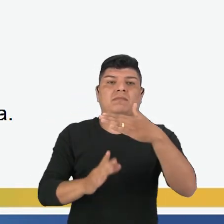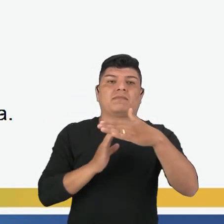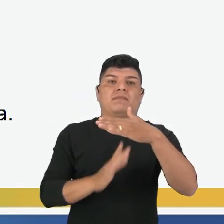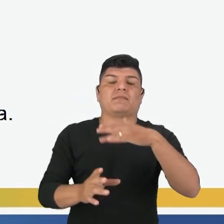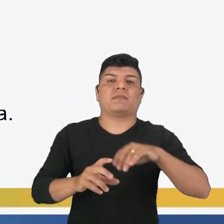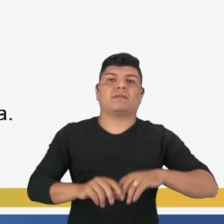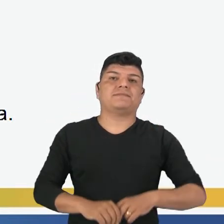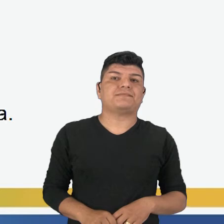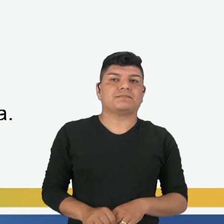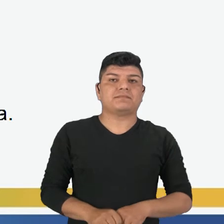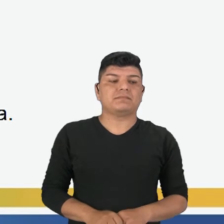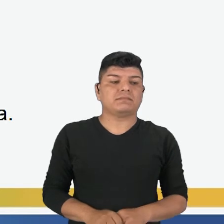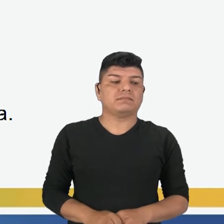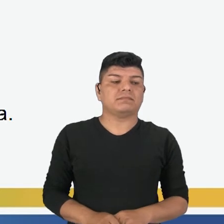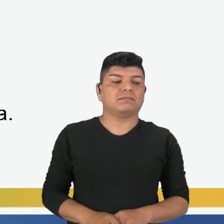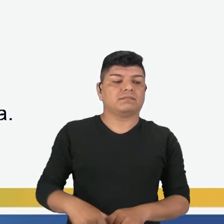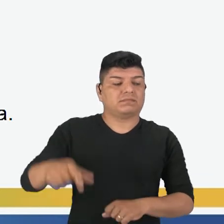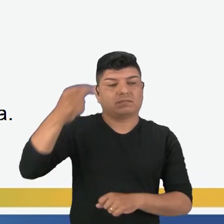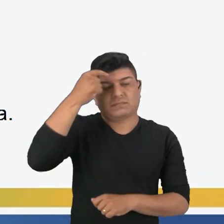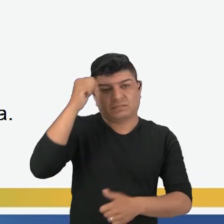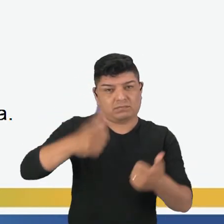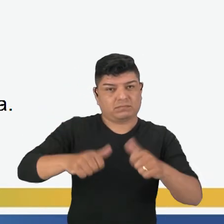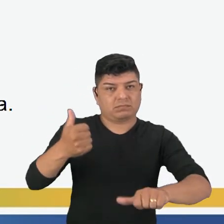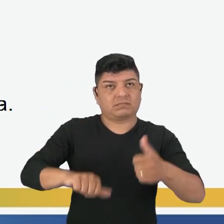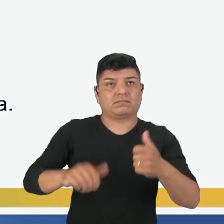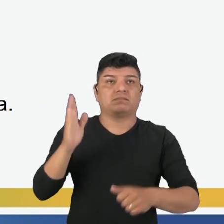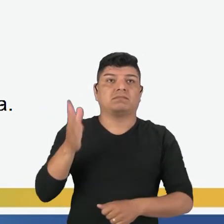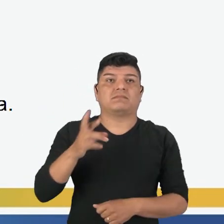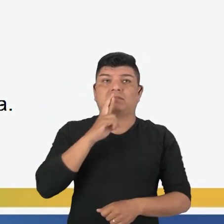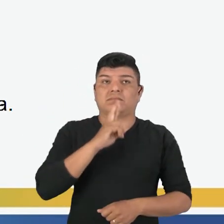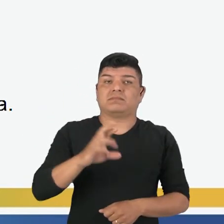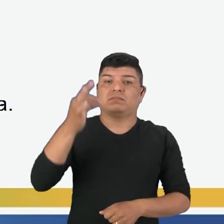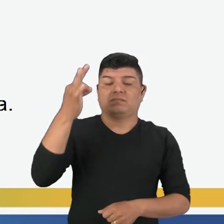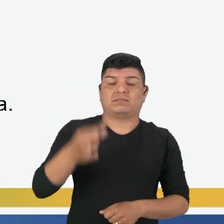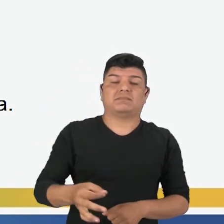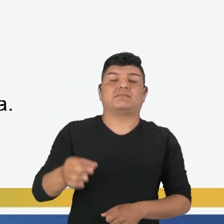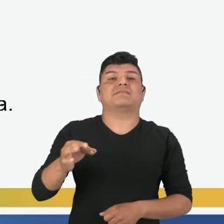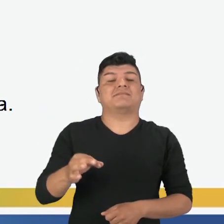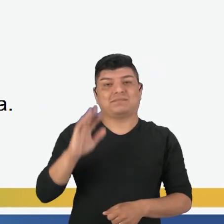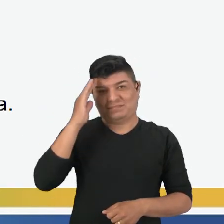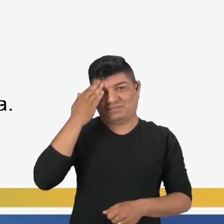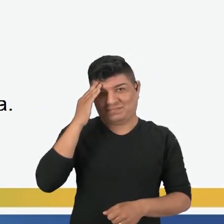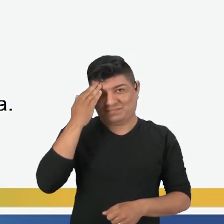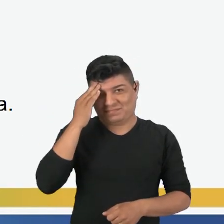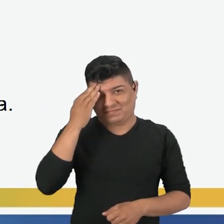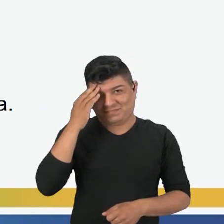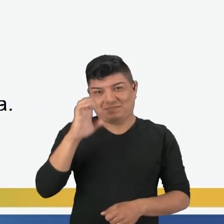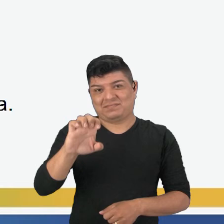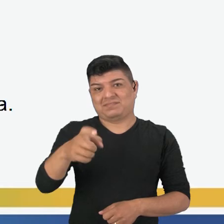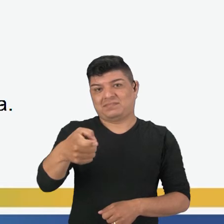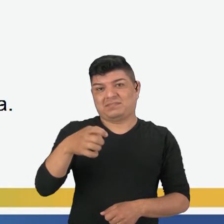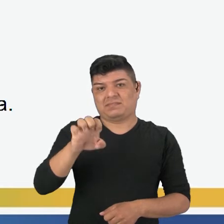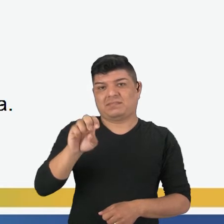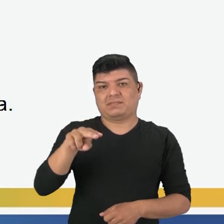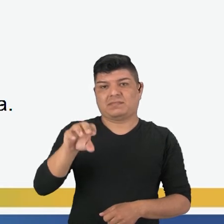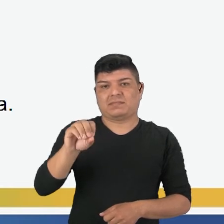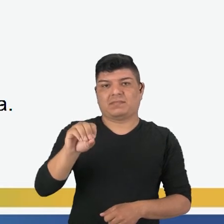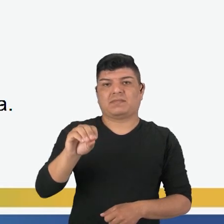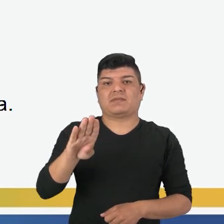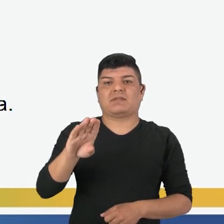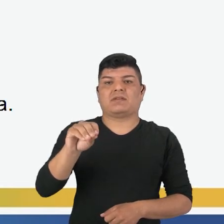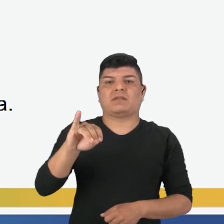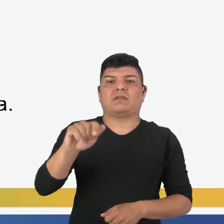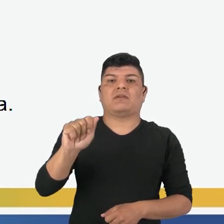cultura estrangeira. Pensou? Analisou? Vamos lá. Claro que você entendeu que a xenofobia, né, ela é